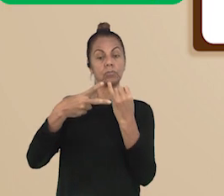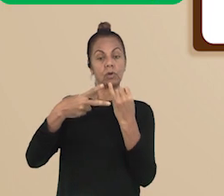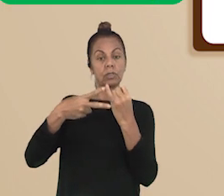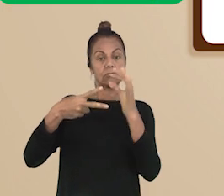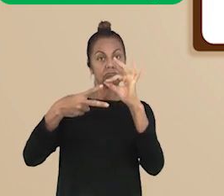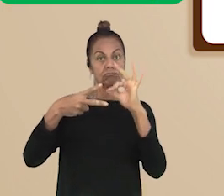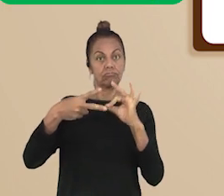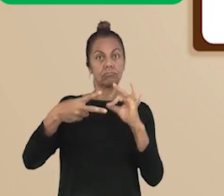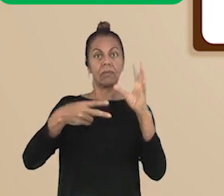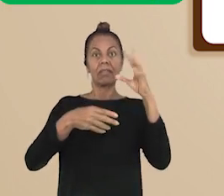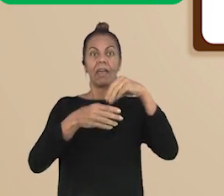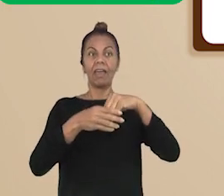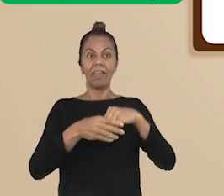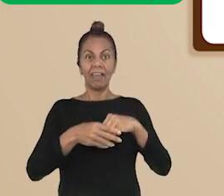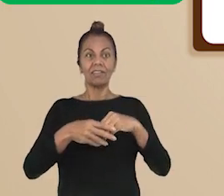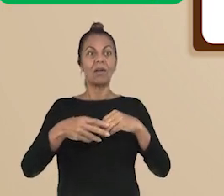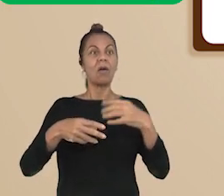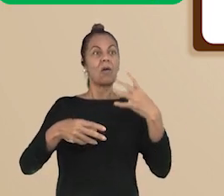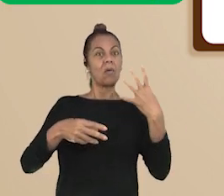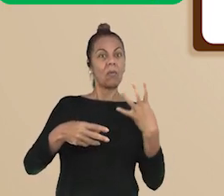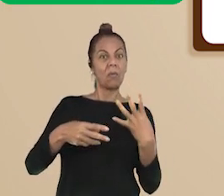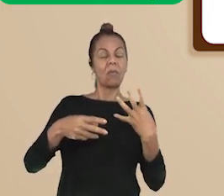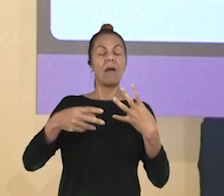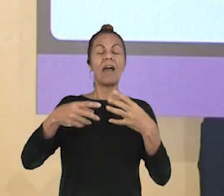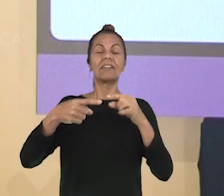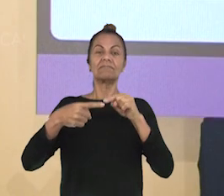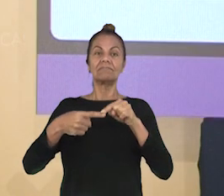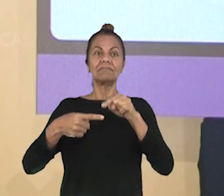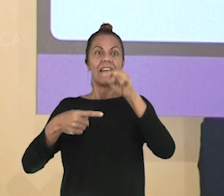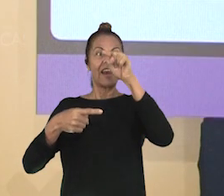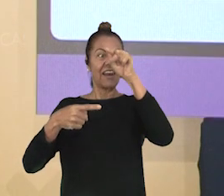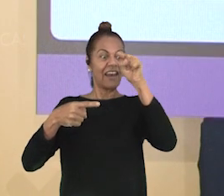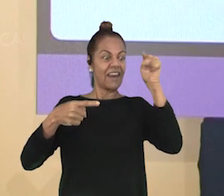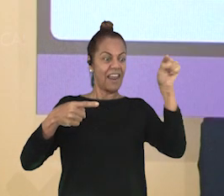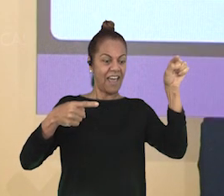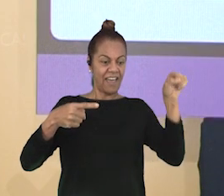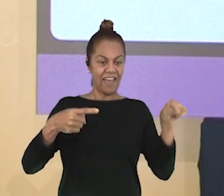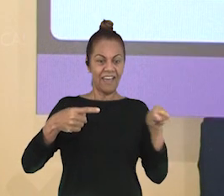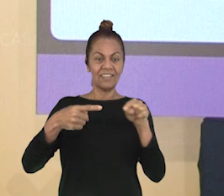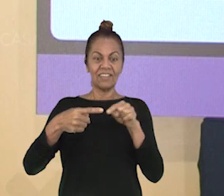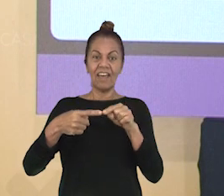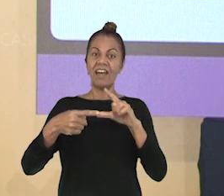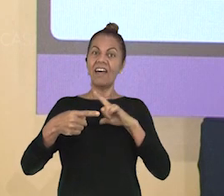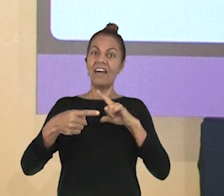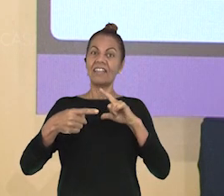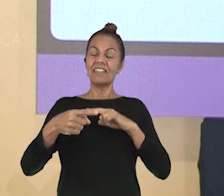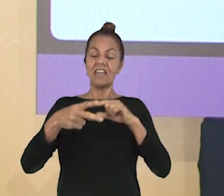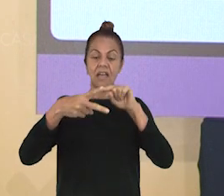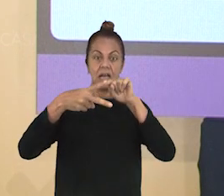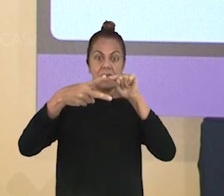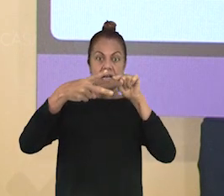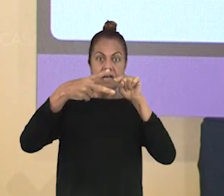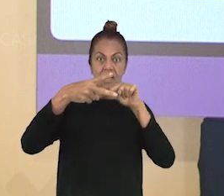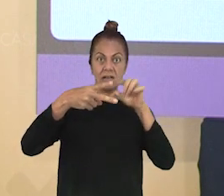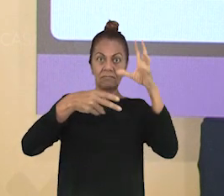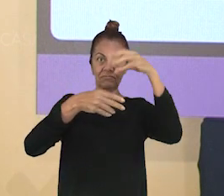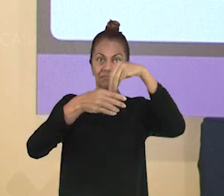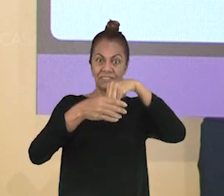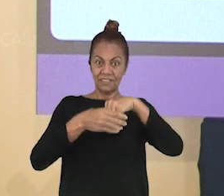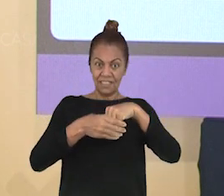prefixo quadri significa 4. Assim, os polígonos de 4 lados